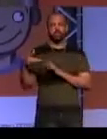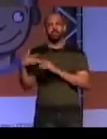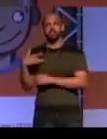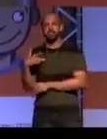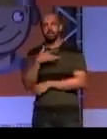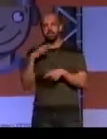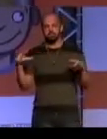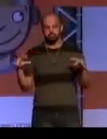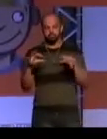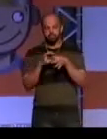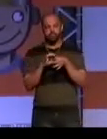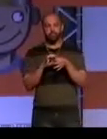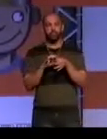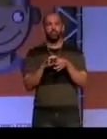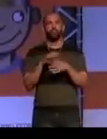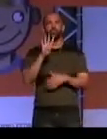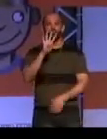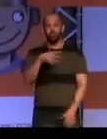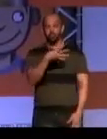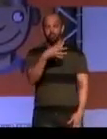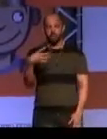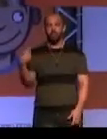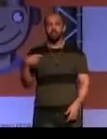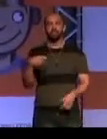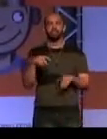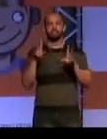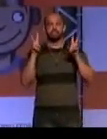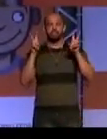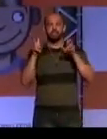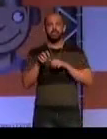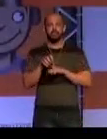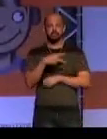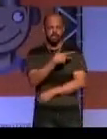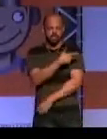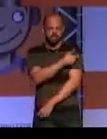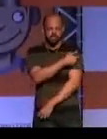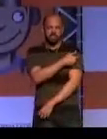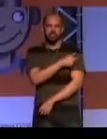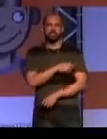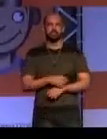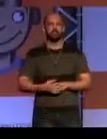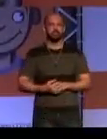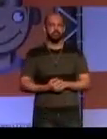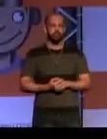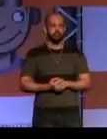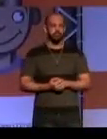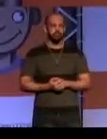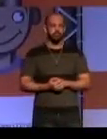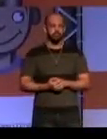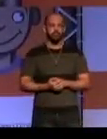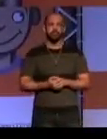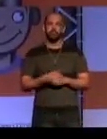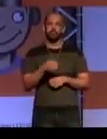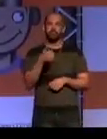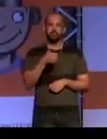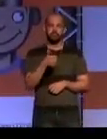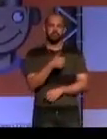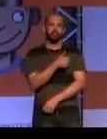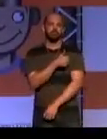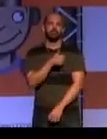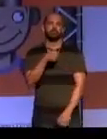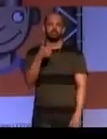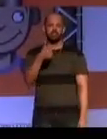ter no currículo a questão de vacinas e vacinações, não é? Currículo primário,